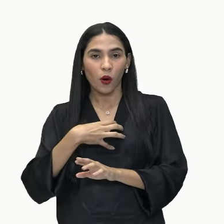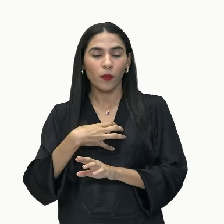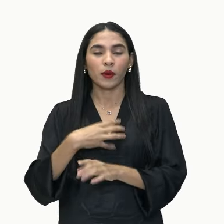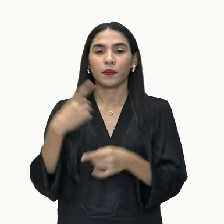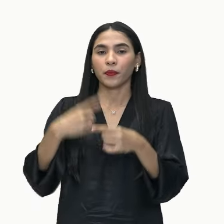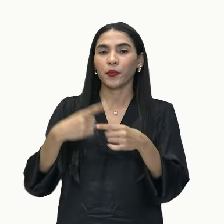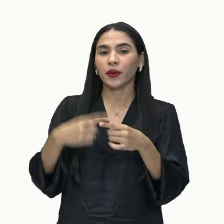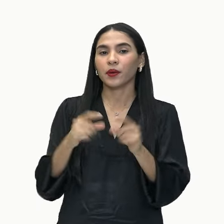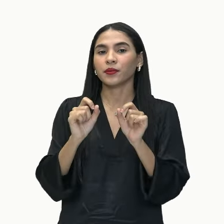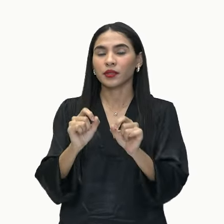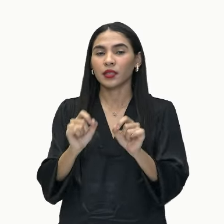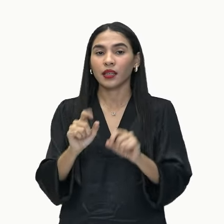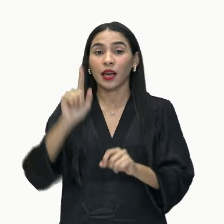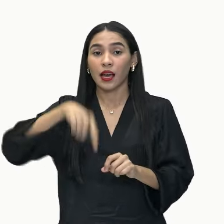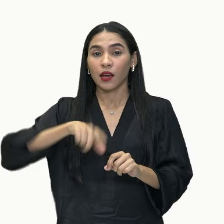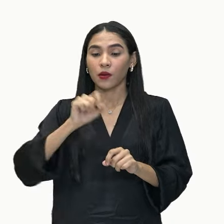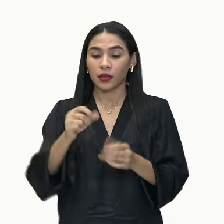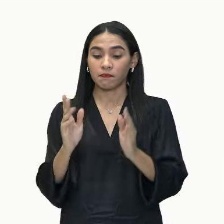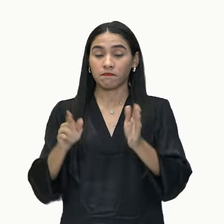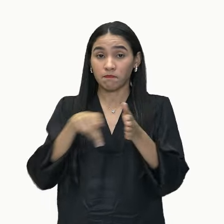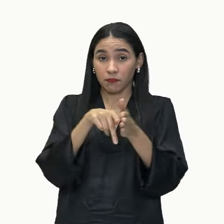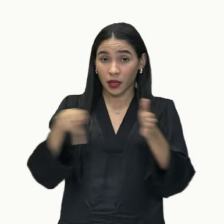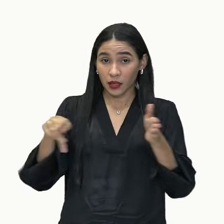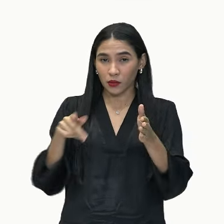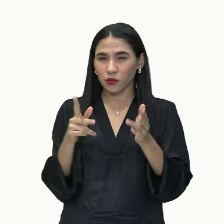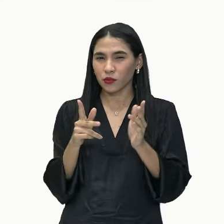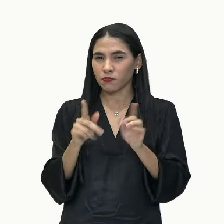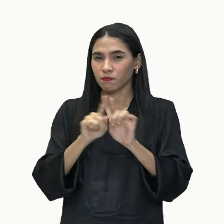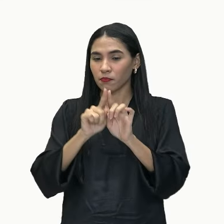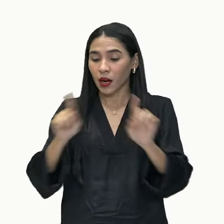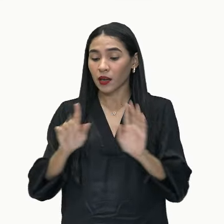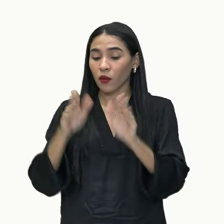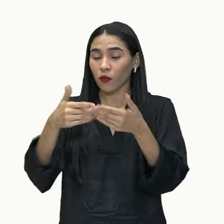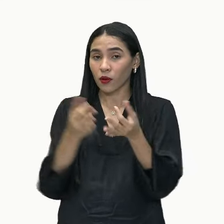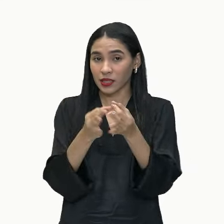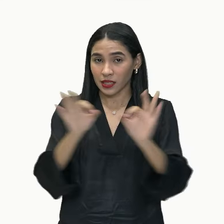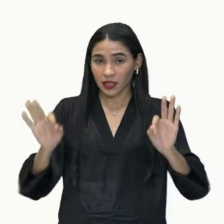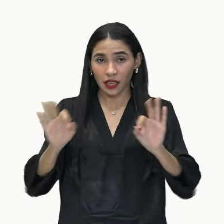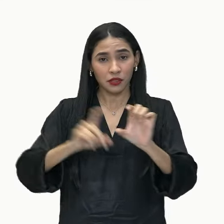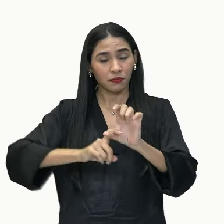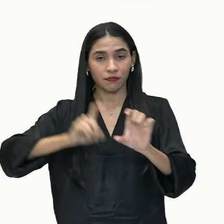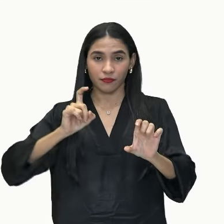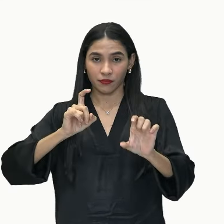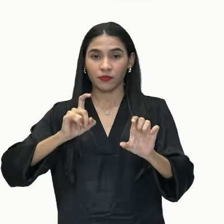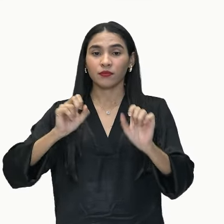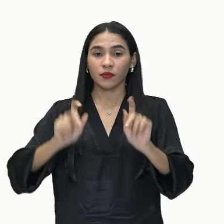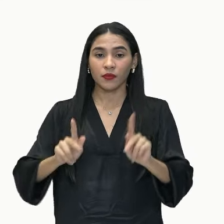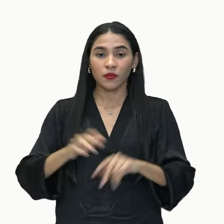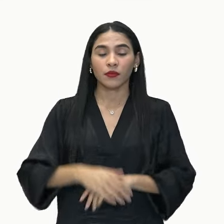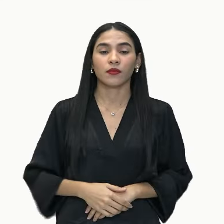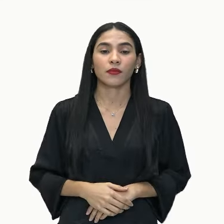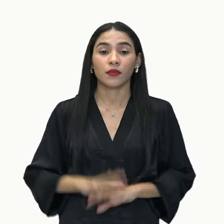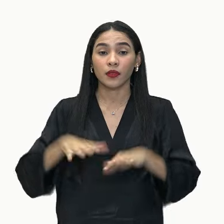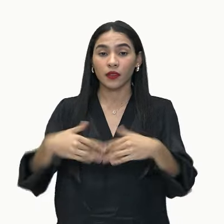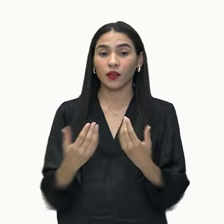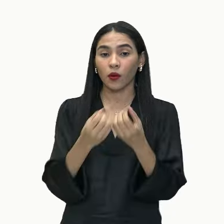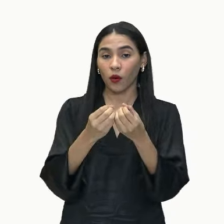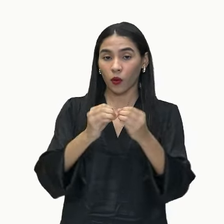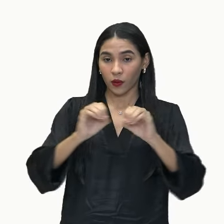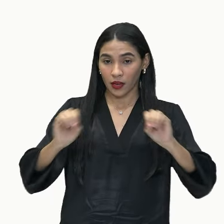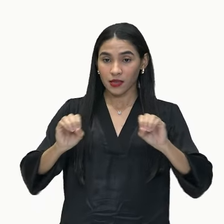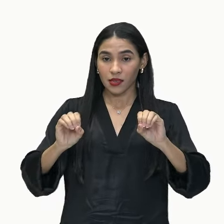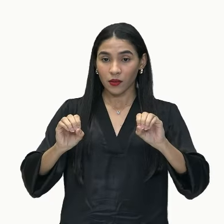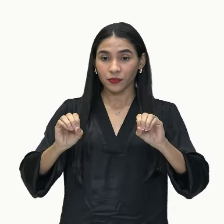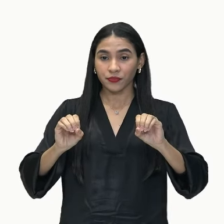fazem parte do mesmo período, mas sintaticamente elas são independentes. E aí as orações desse